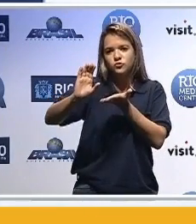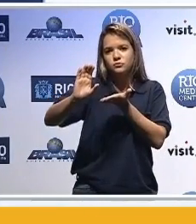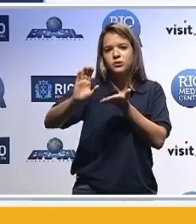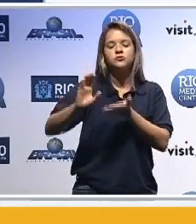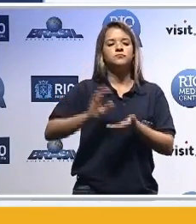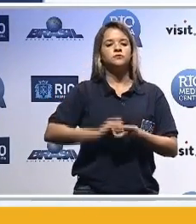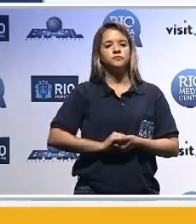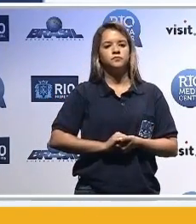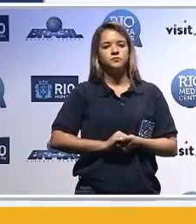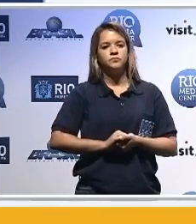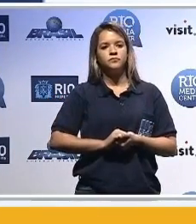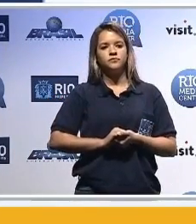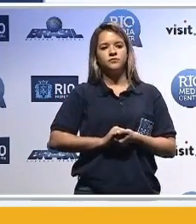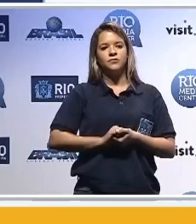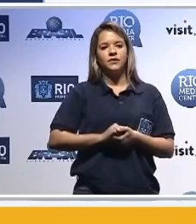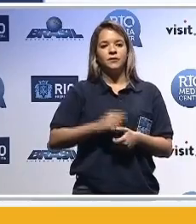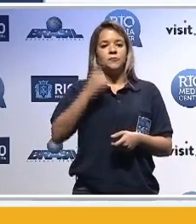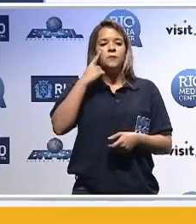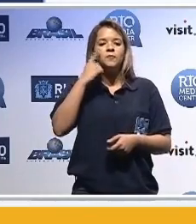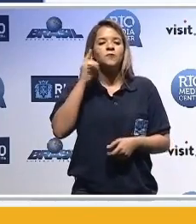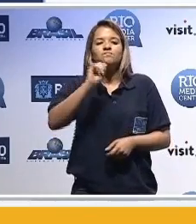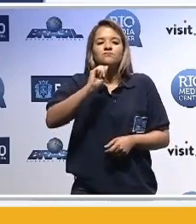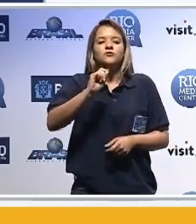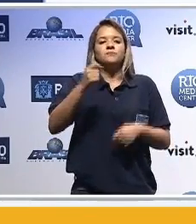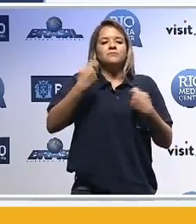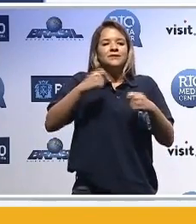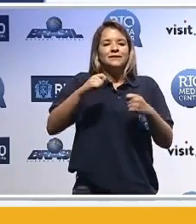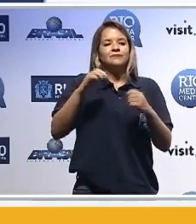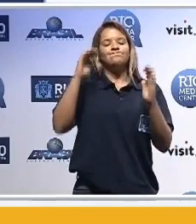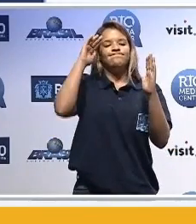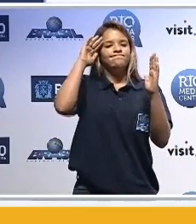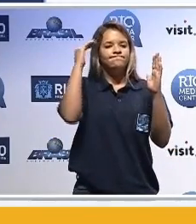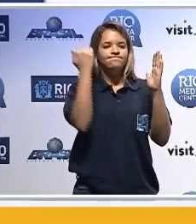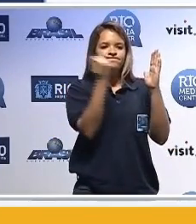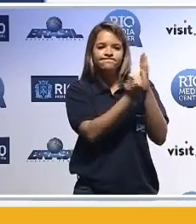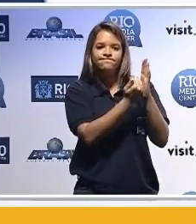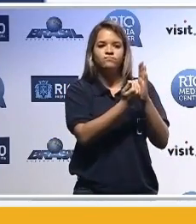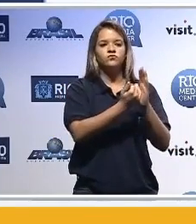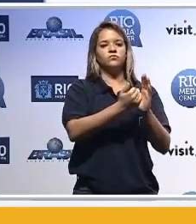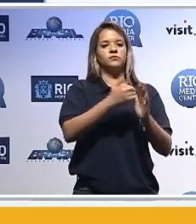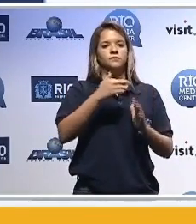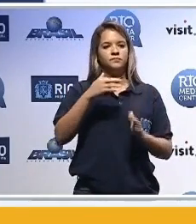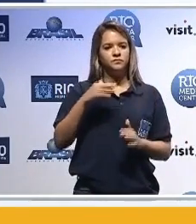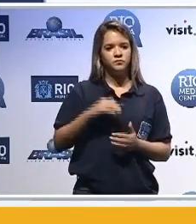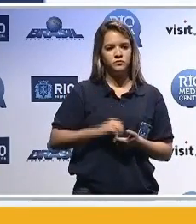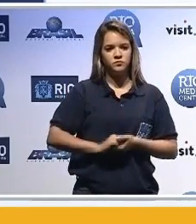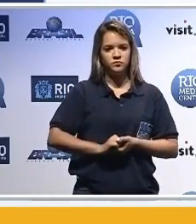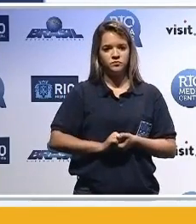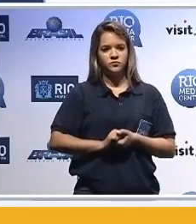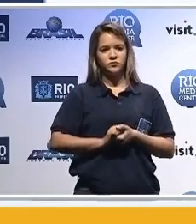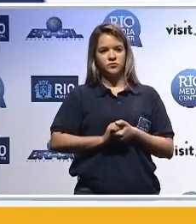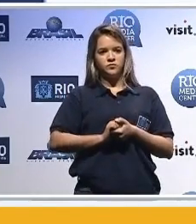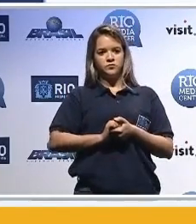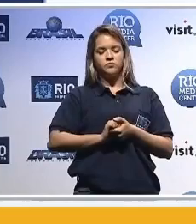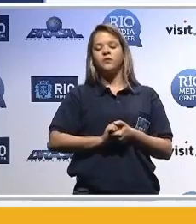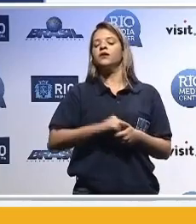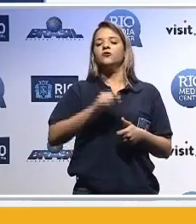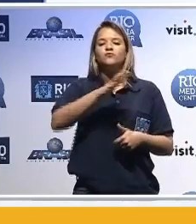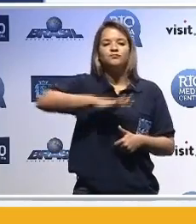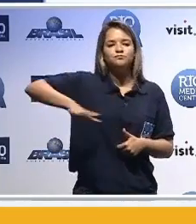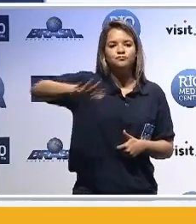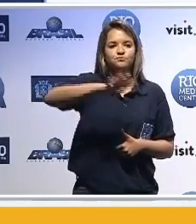prevê que ela tem que seguir a NBR 9050 de acessibilidade. Agora, o espaço é um espaço privado,